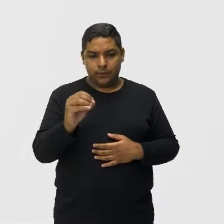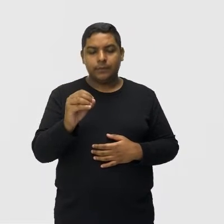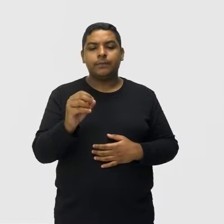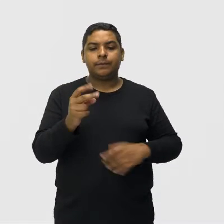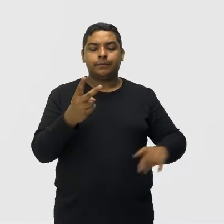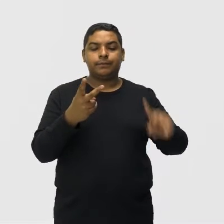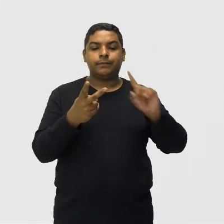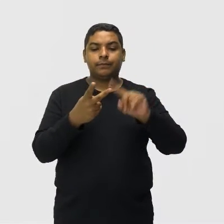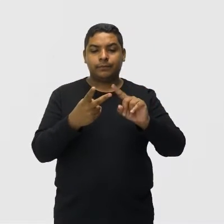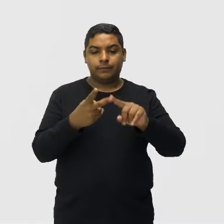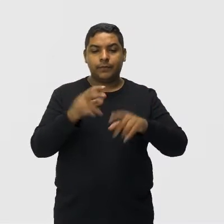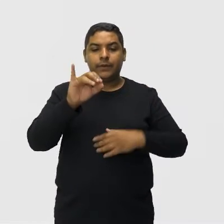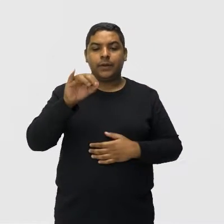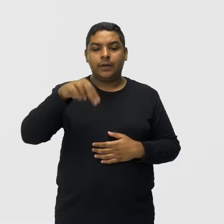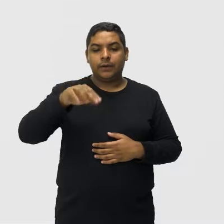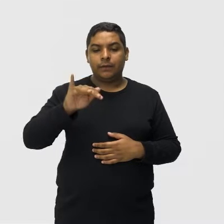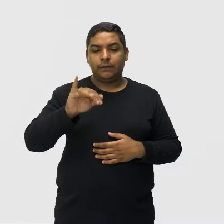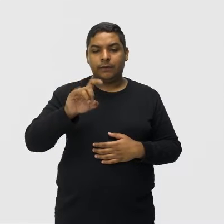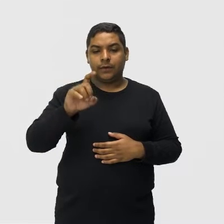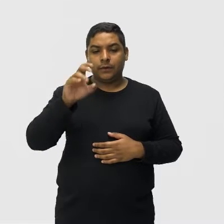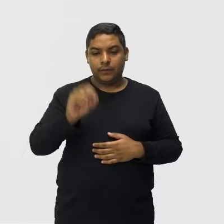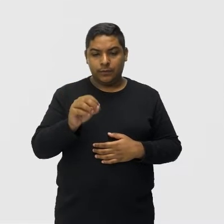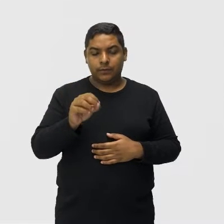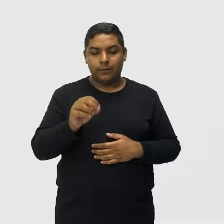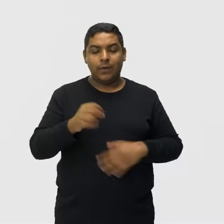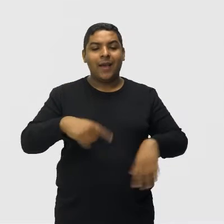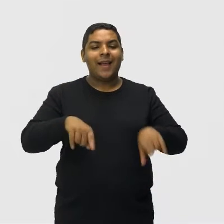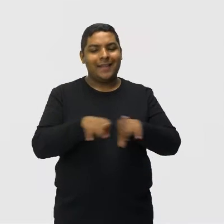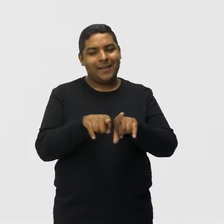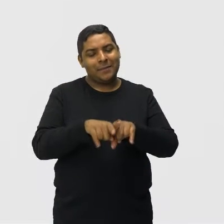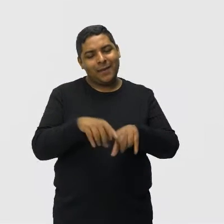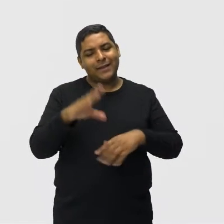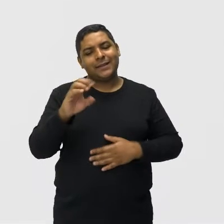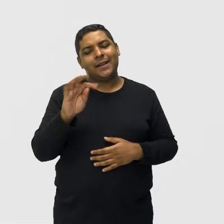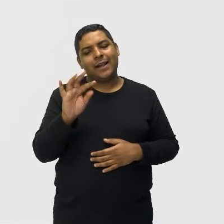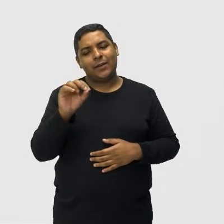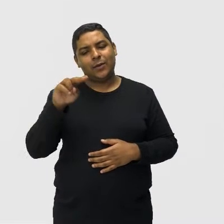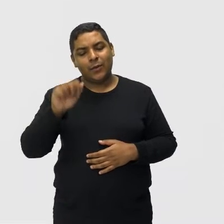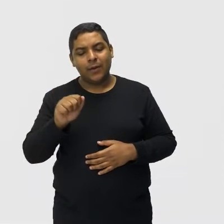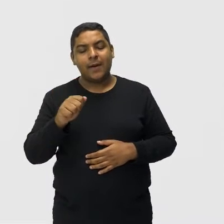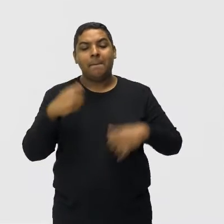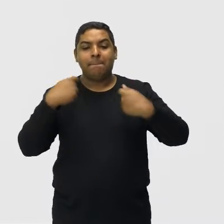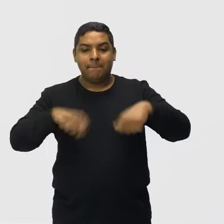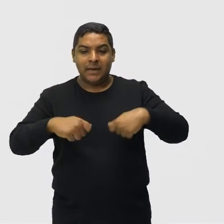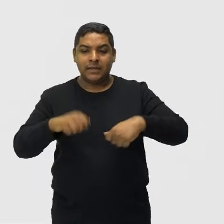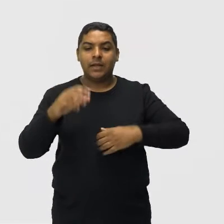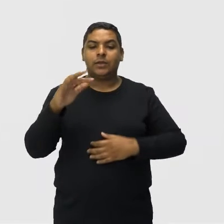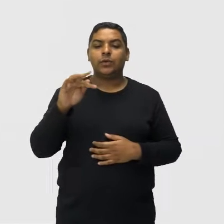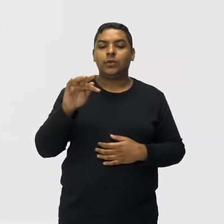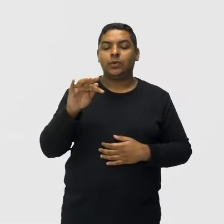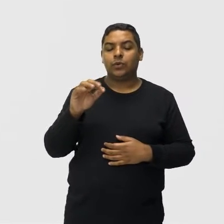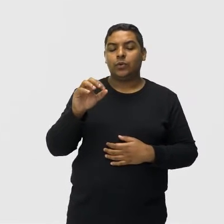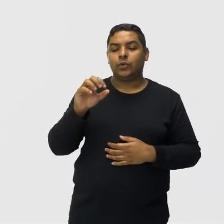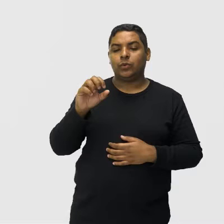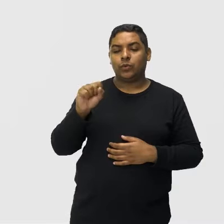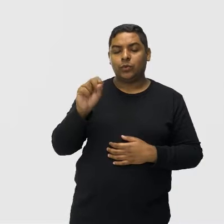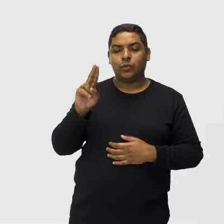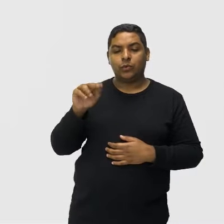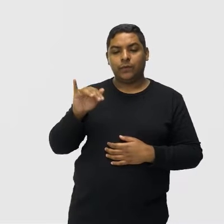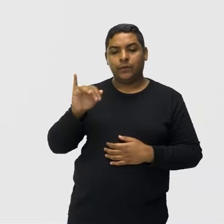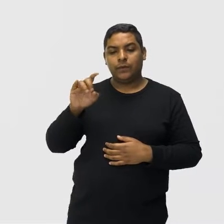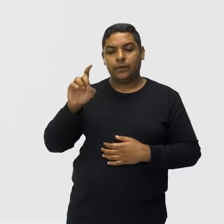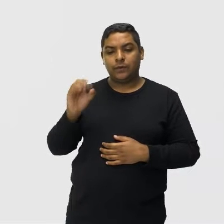na tabelinha de infixo, e no caso das cetonas, o sufixo vai ser a palavrinha